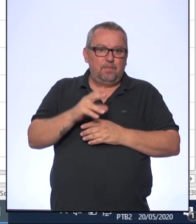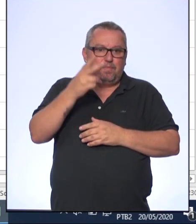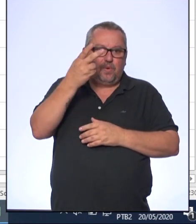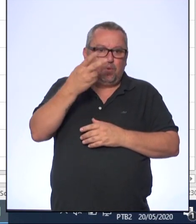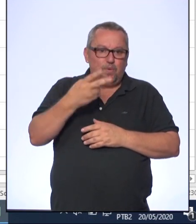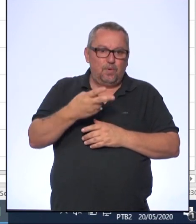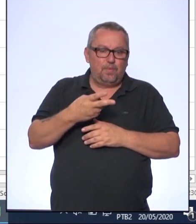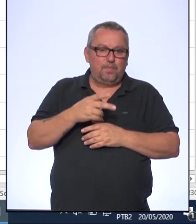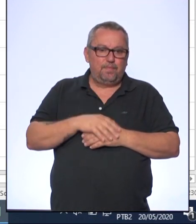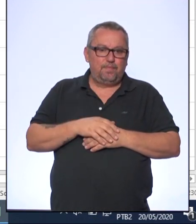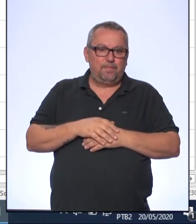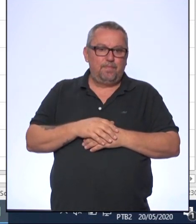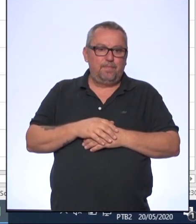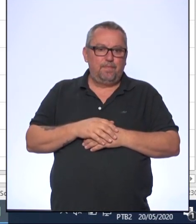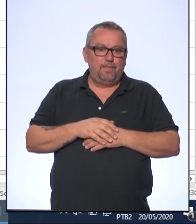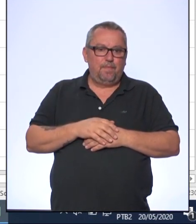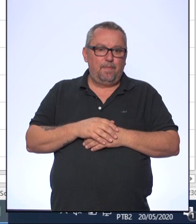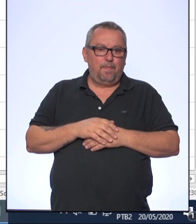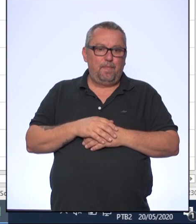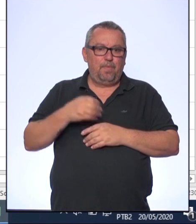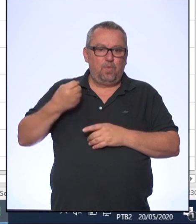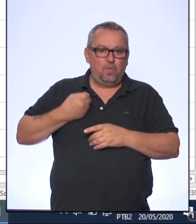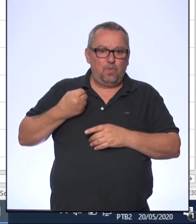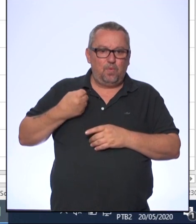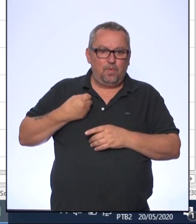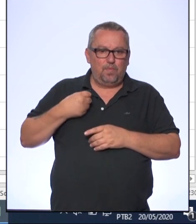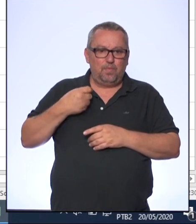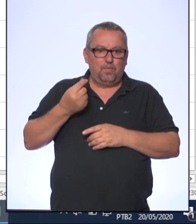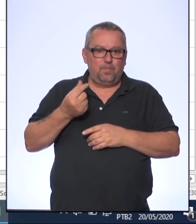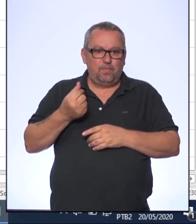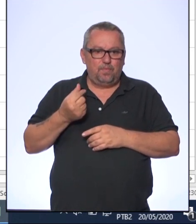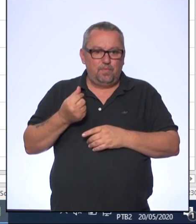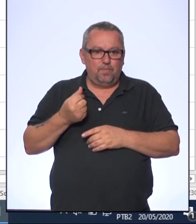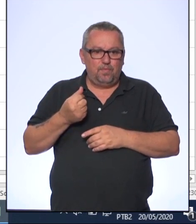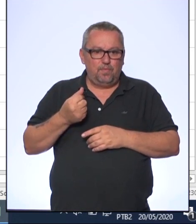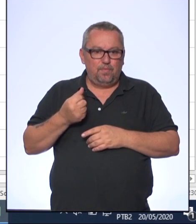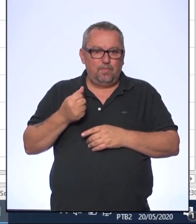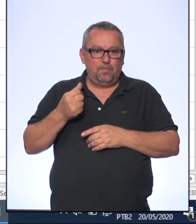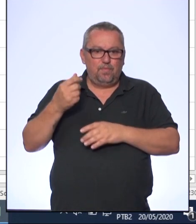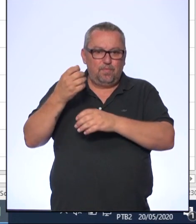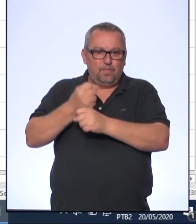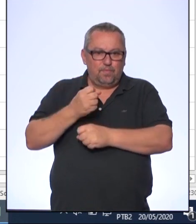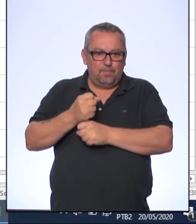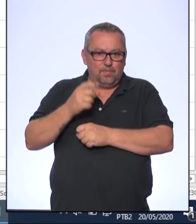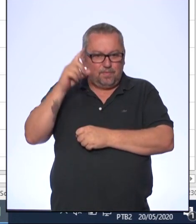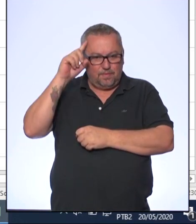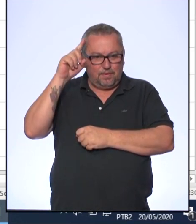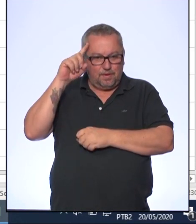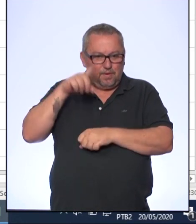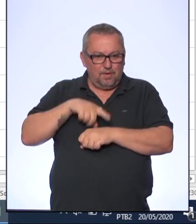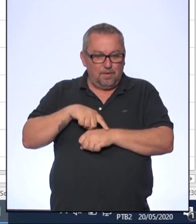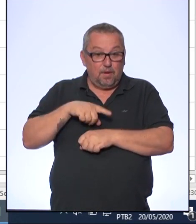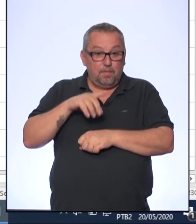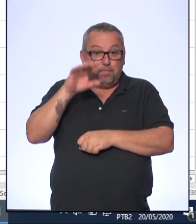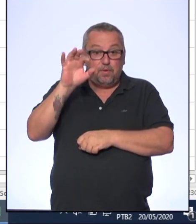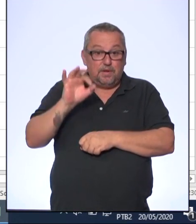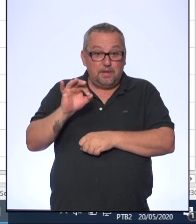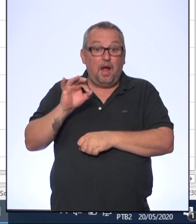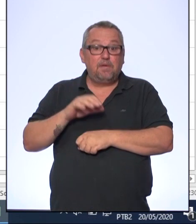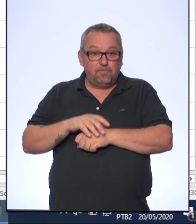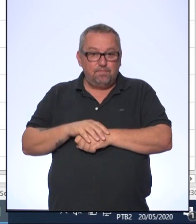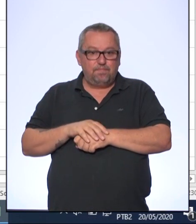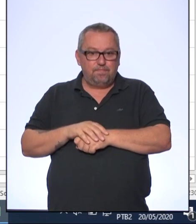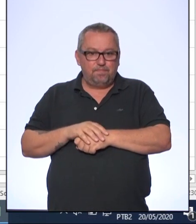ó, geral, número, moeda, contábil, data, hora, porcentagem.